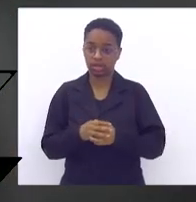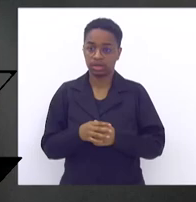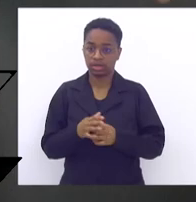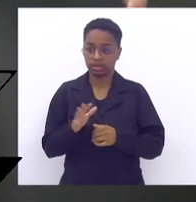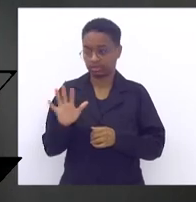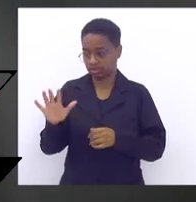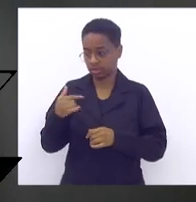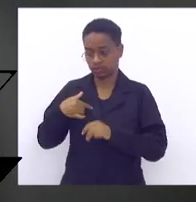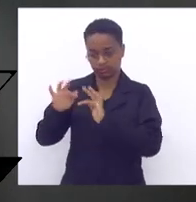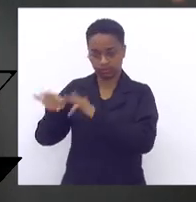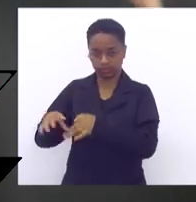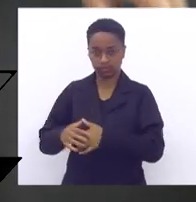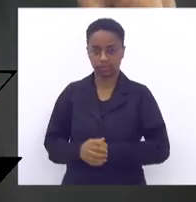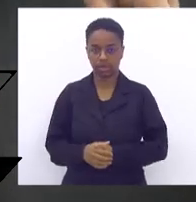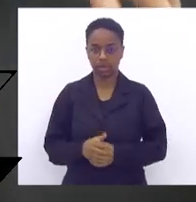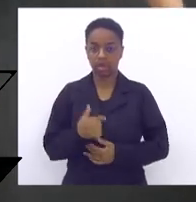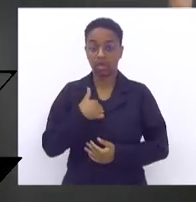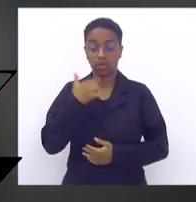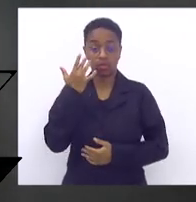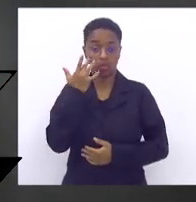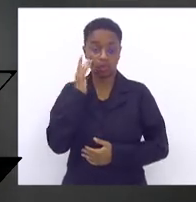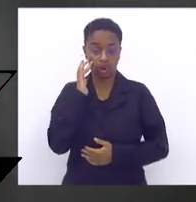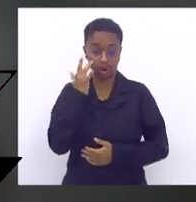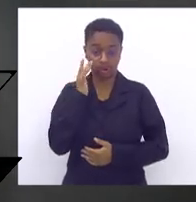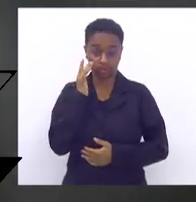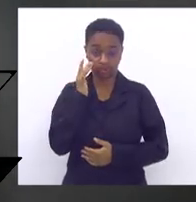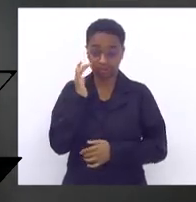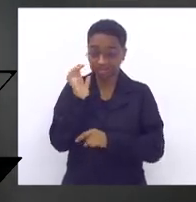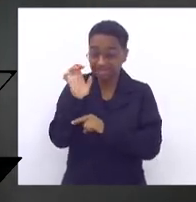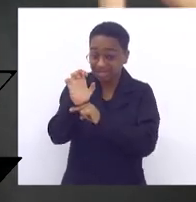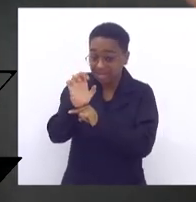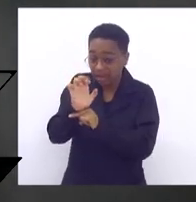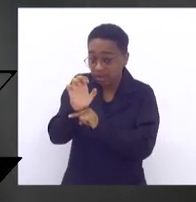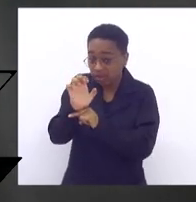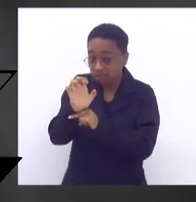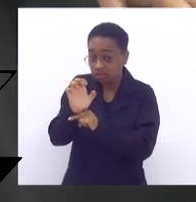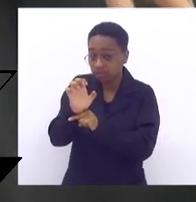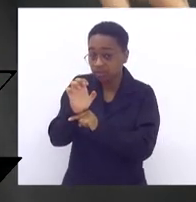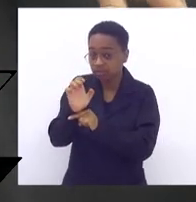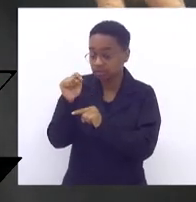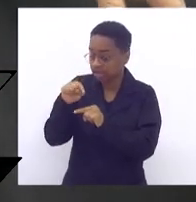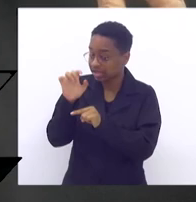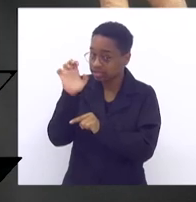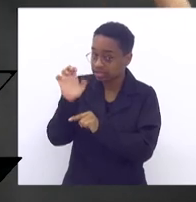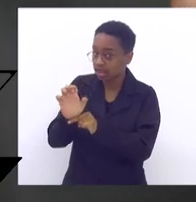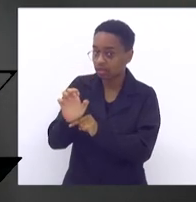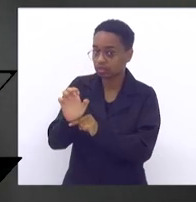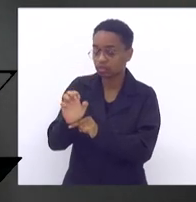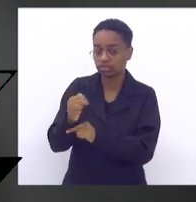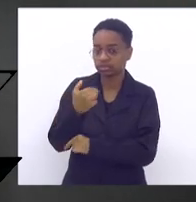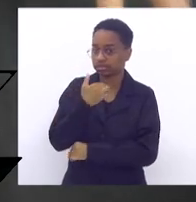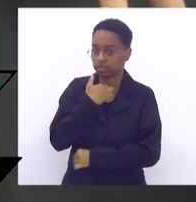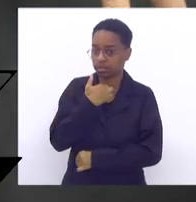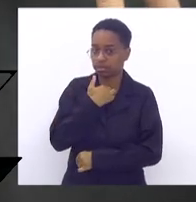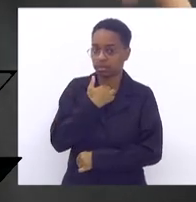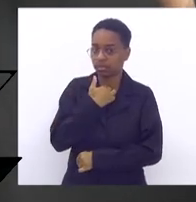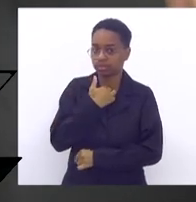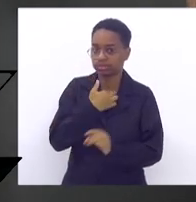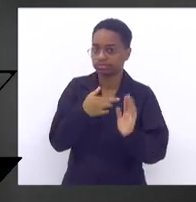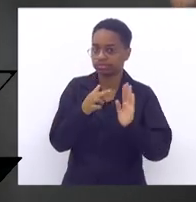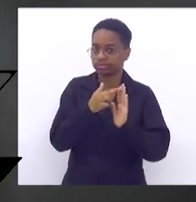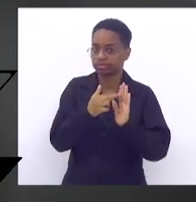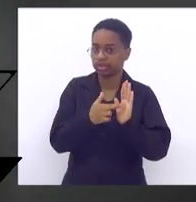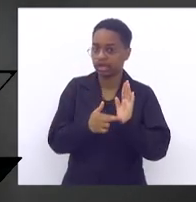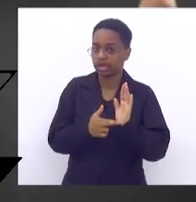Aqui respondendo, eu acho que o Estado, né, ele não pode ter um